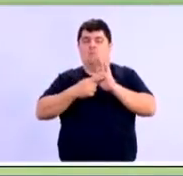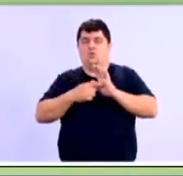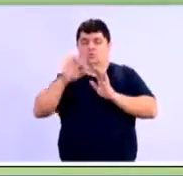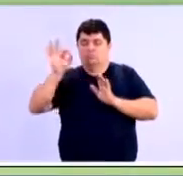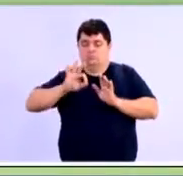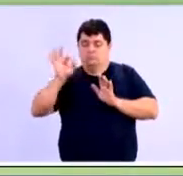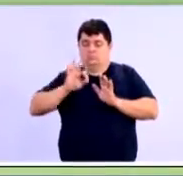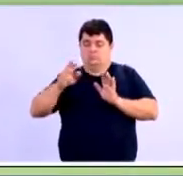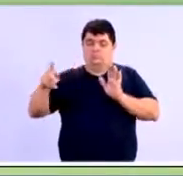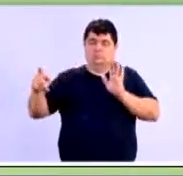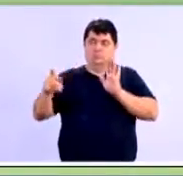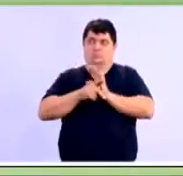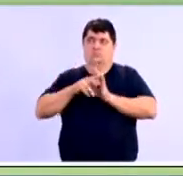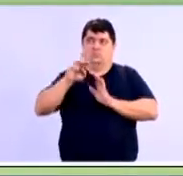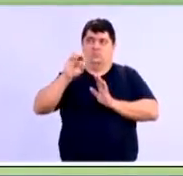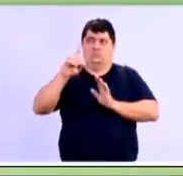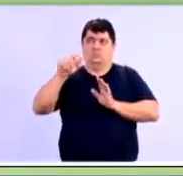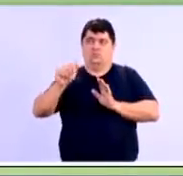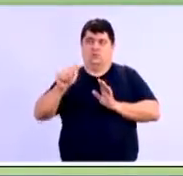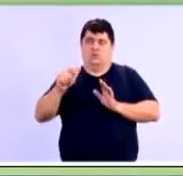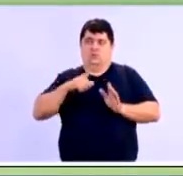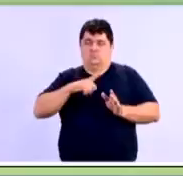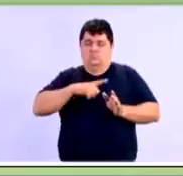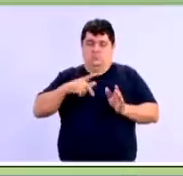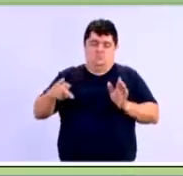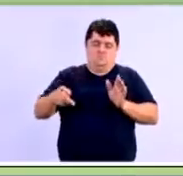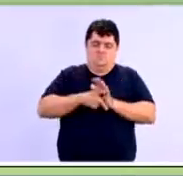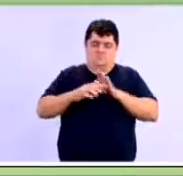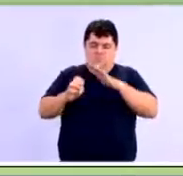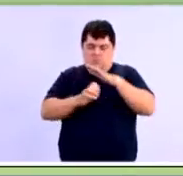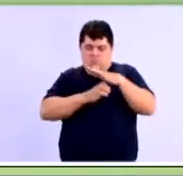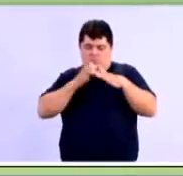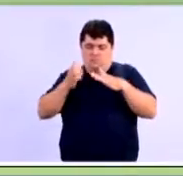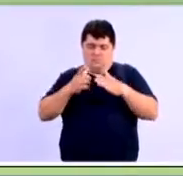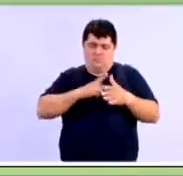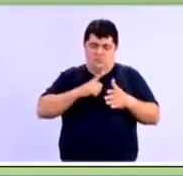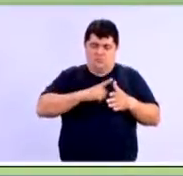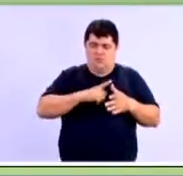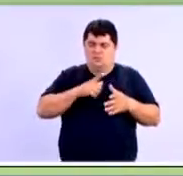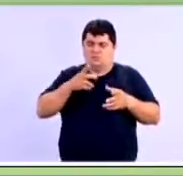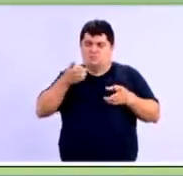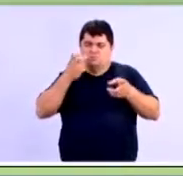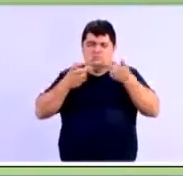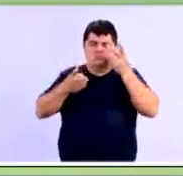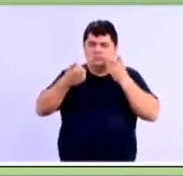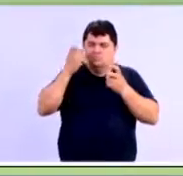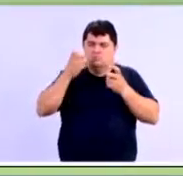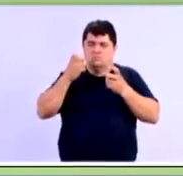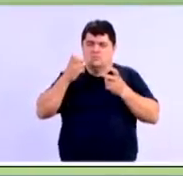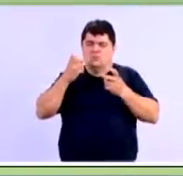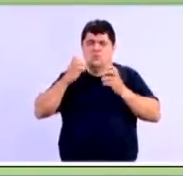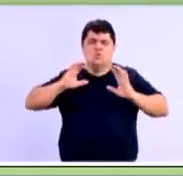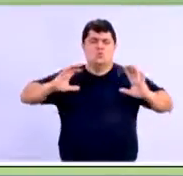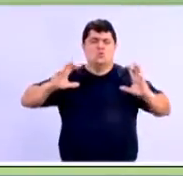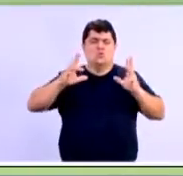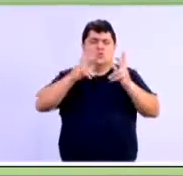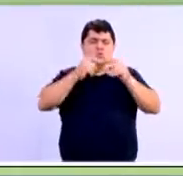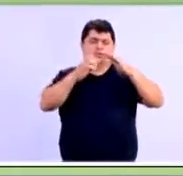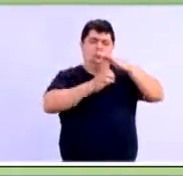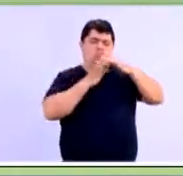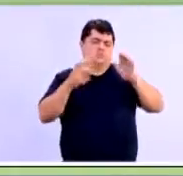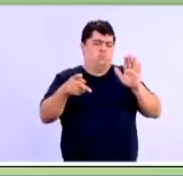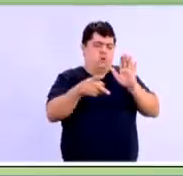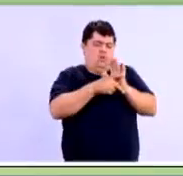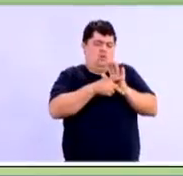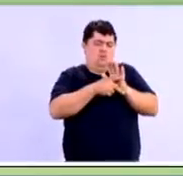da renda que a empresa está obtendo, considerando os dados do patrimônio da empresa.